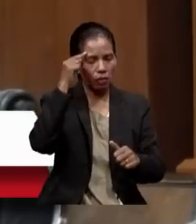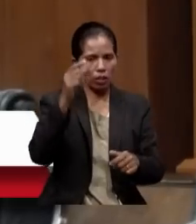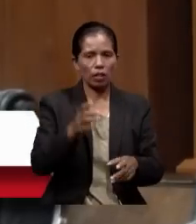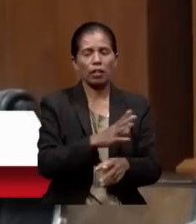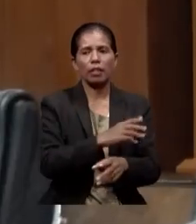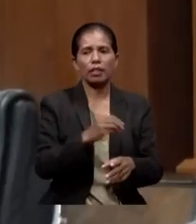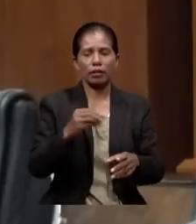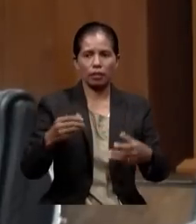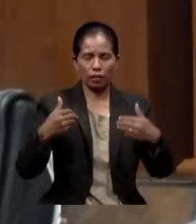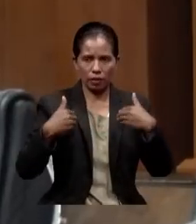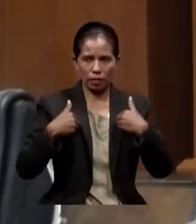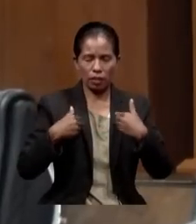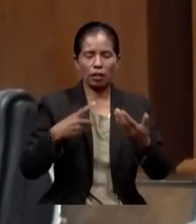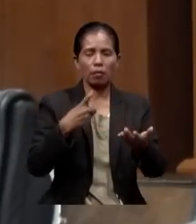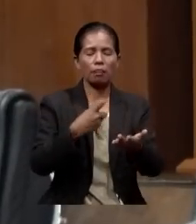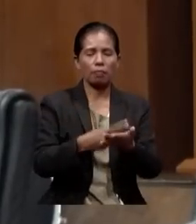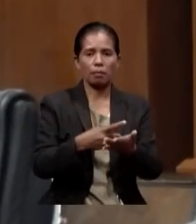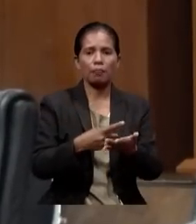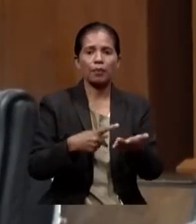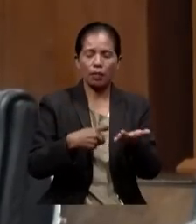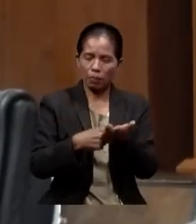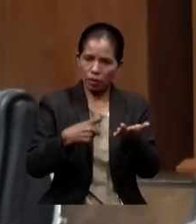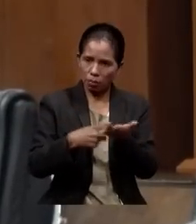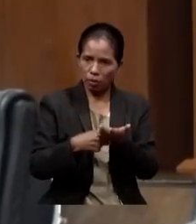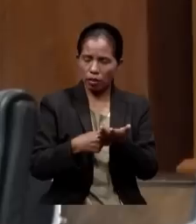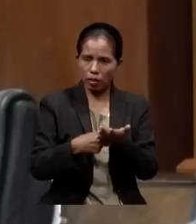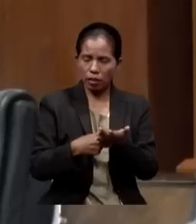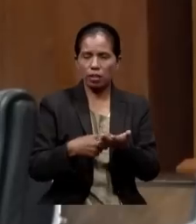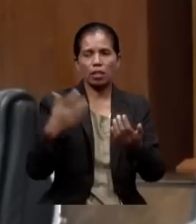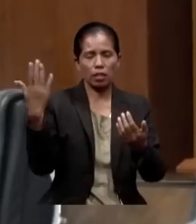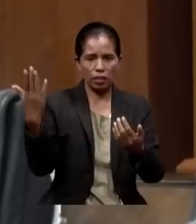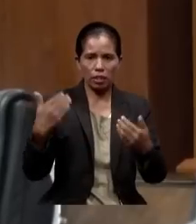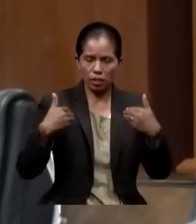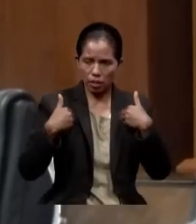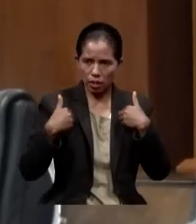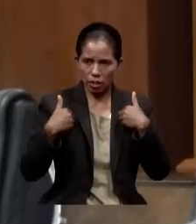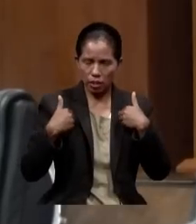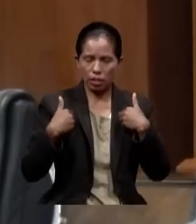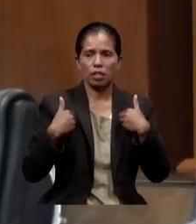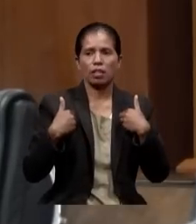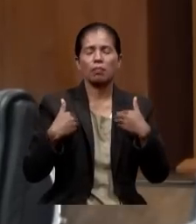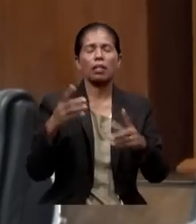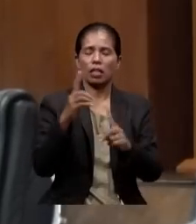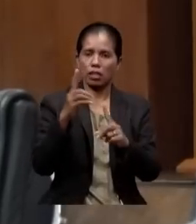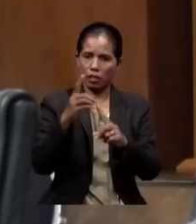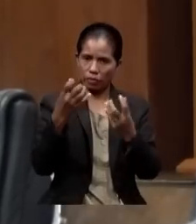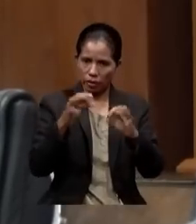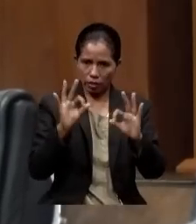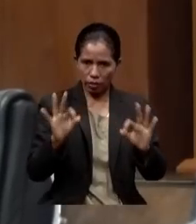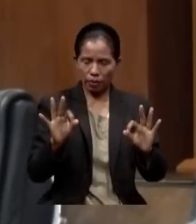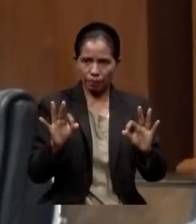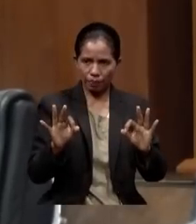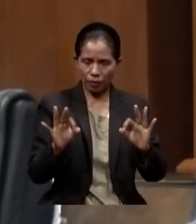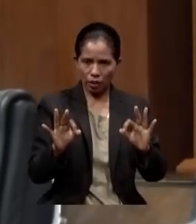iniciativa, a tu passaporte eletrônico neve mate seia página. Bai página se ia mai be mate ona atau